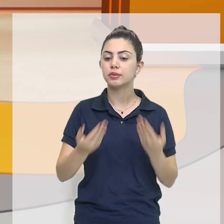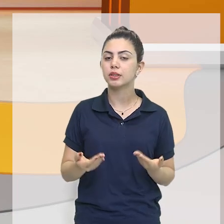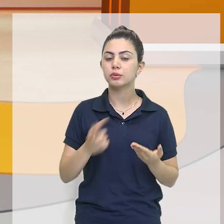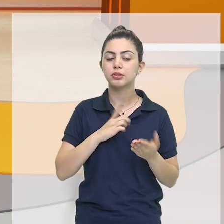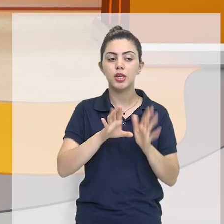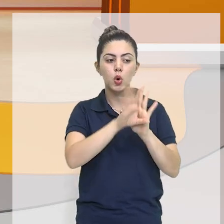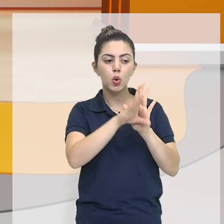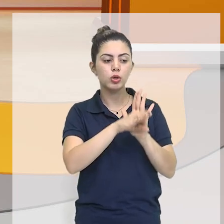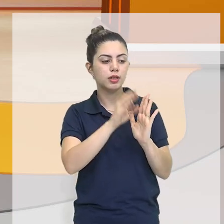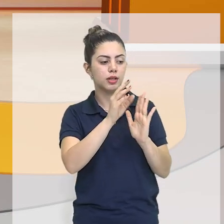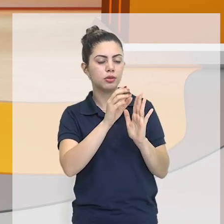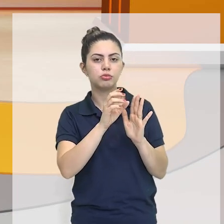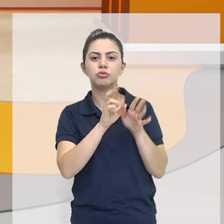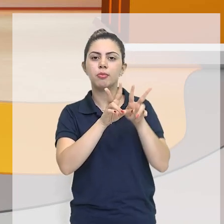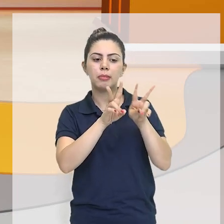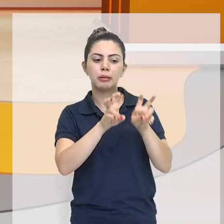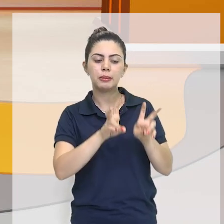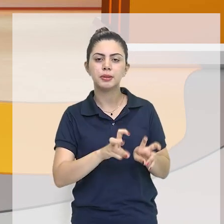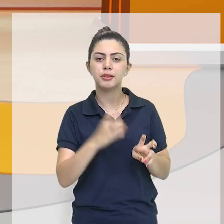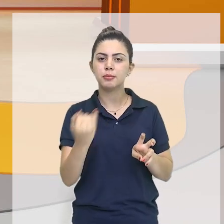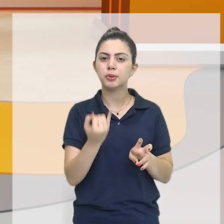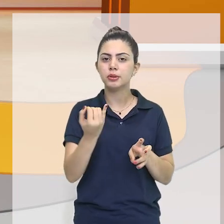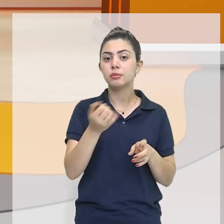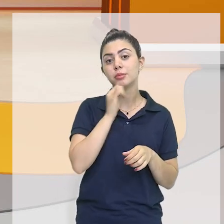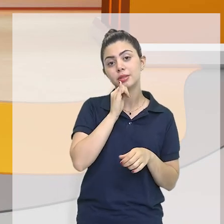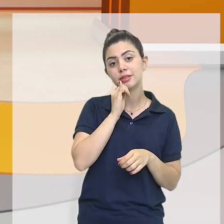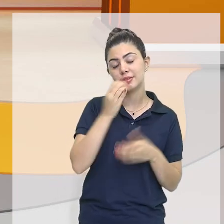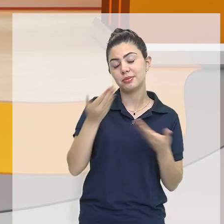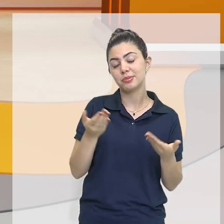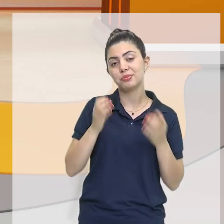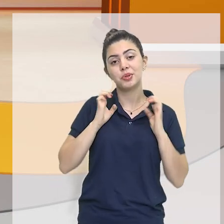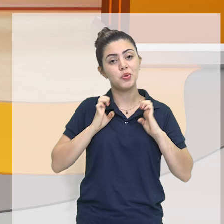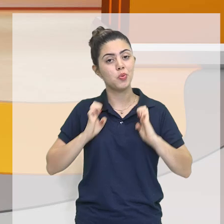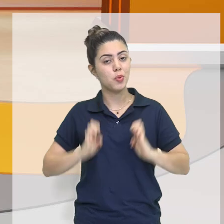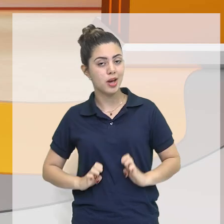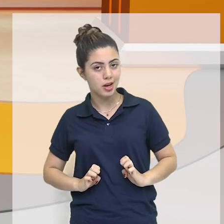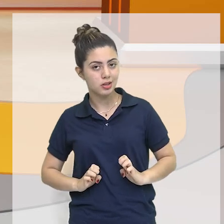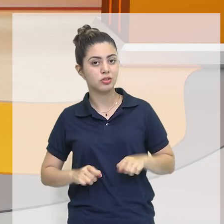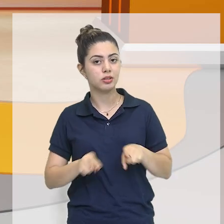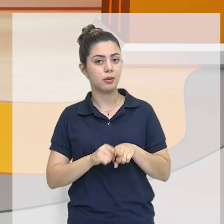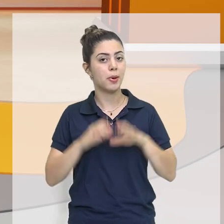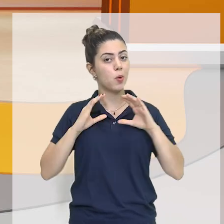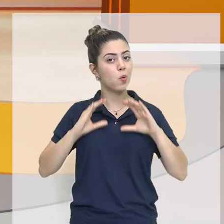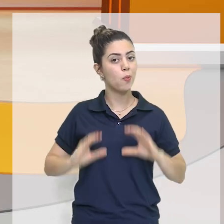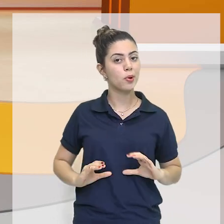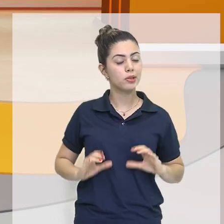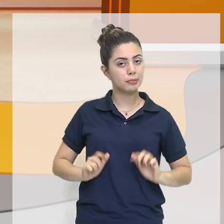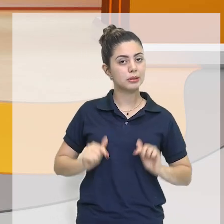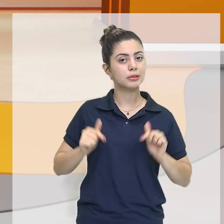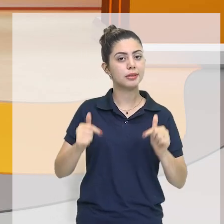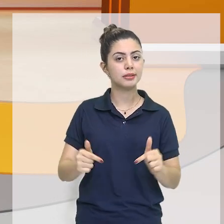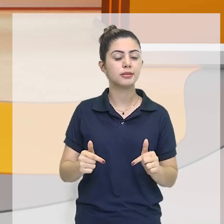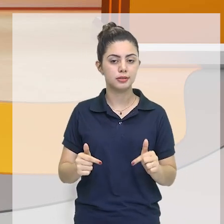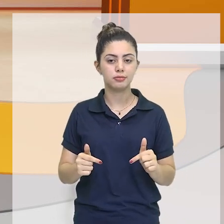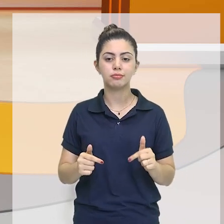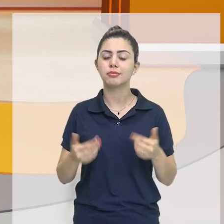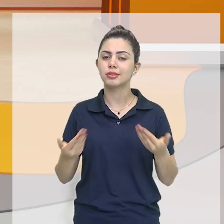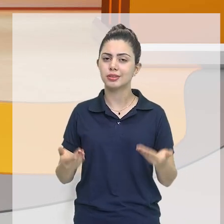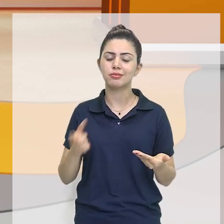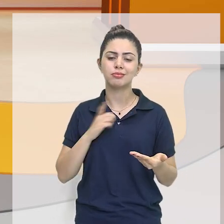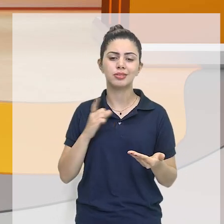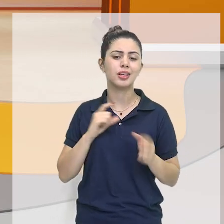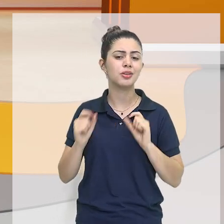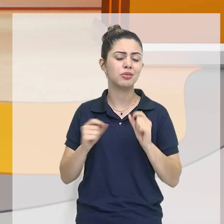conceitos justamente como de ética moral, né, que vão